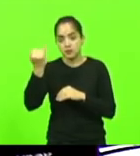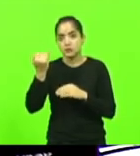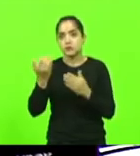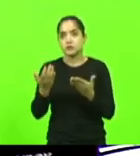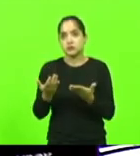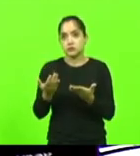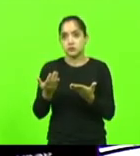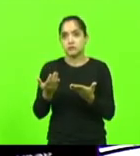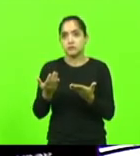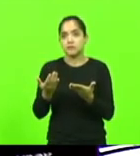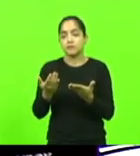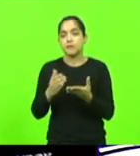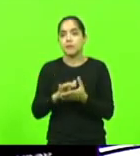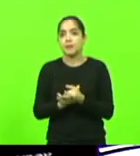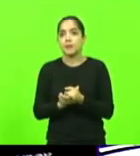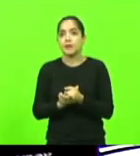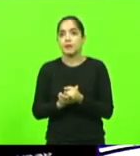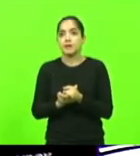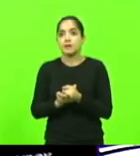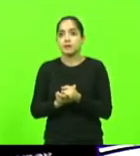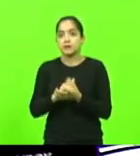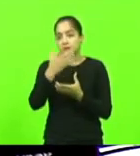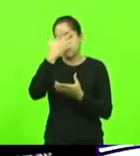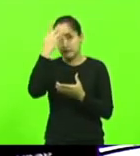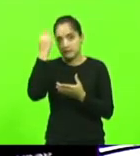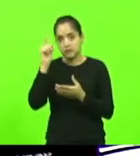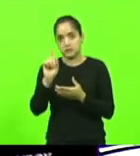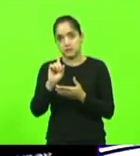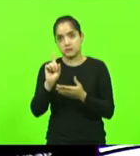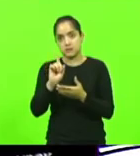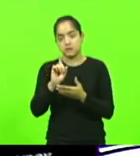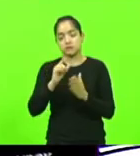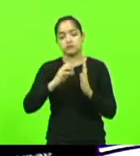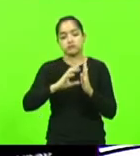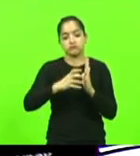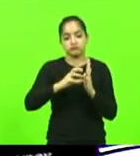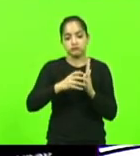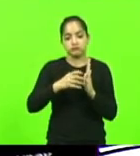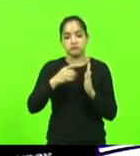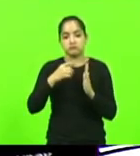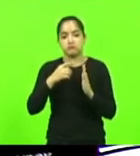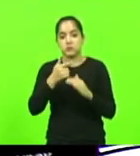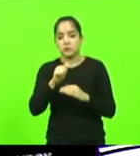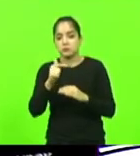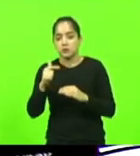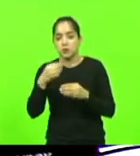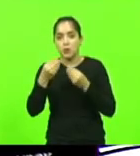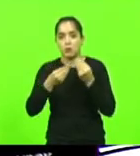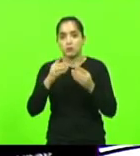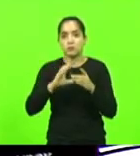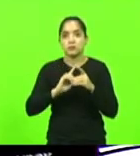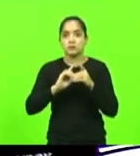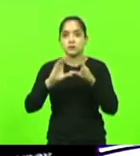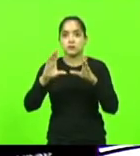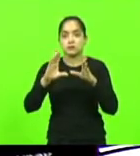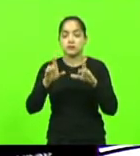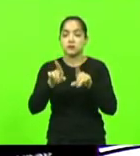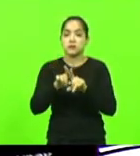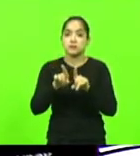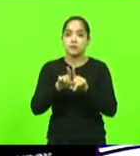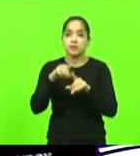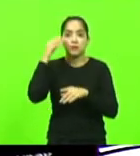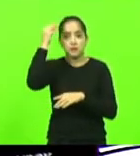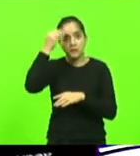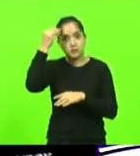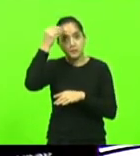Não vamos esquecer que sem partido político também não tem como fazer democracia. E, ao mesmo tempo, é uma experiência